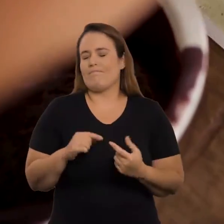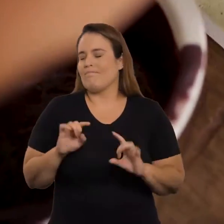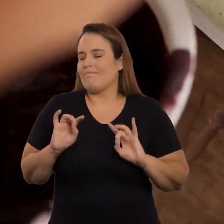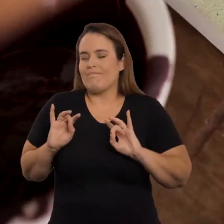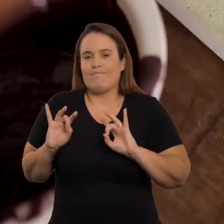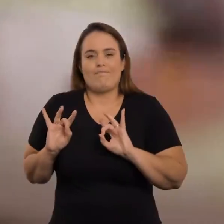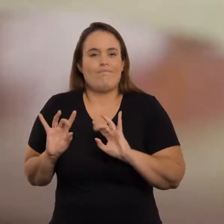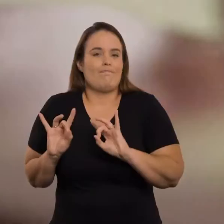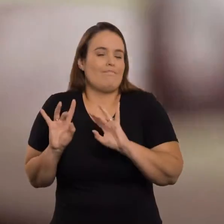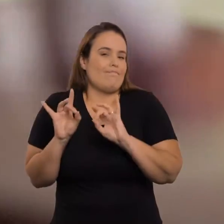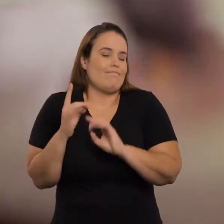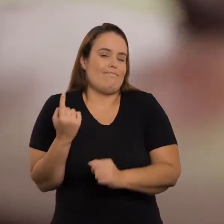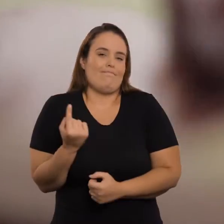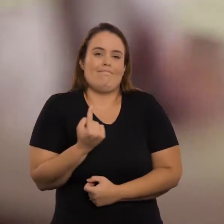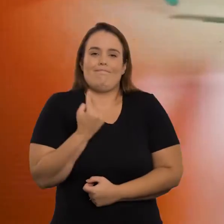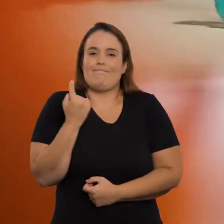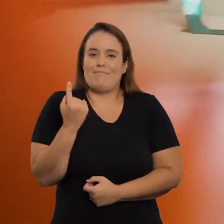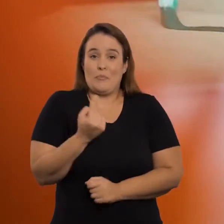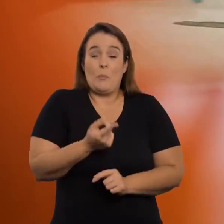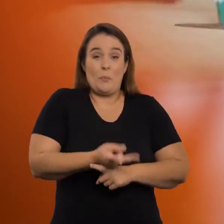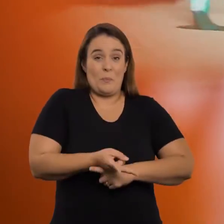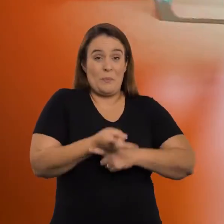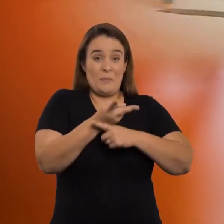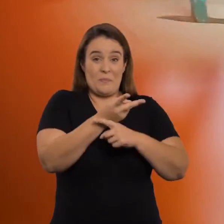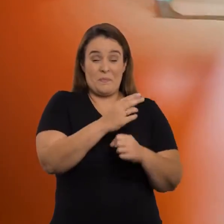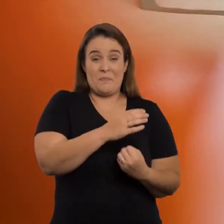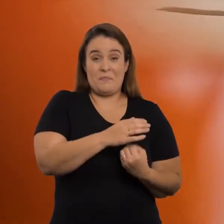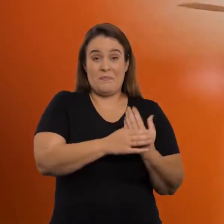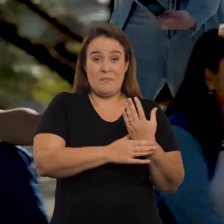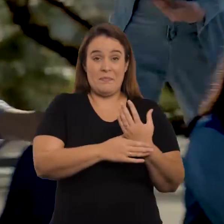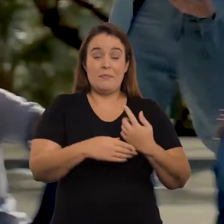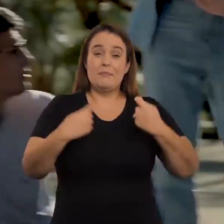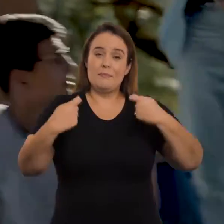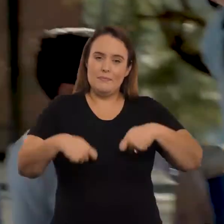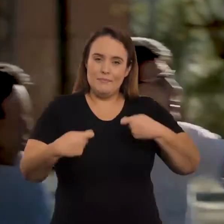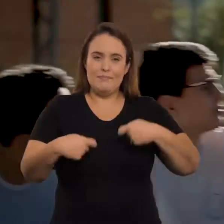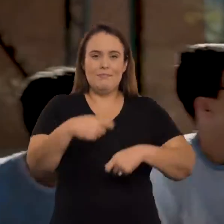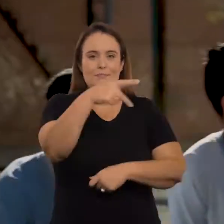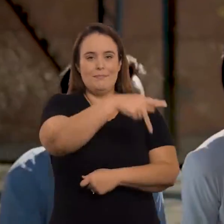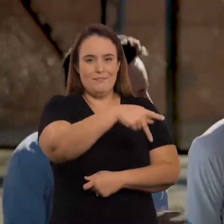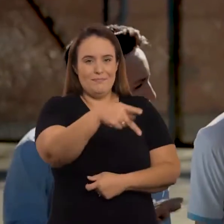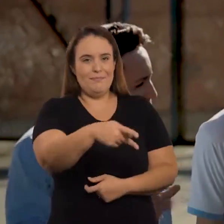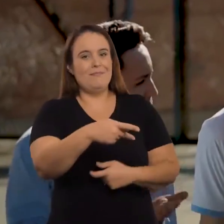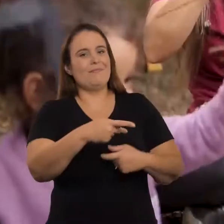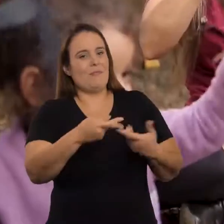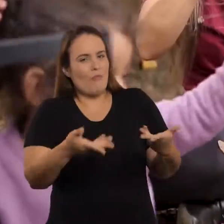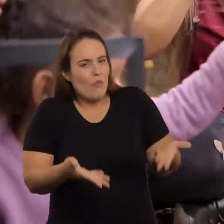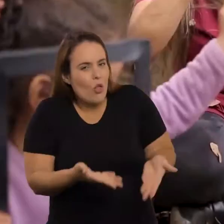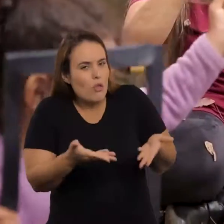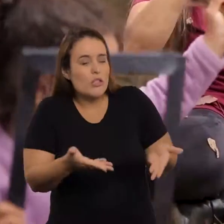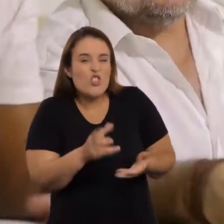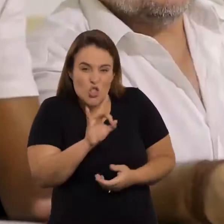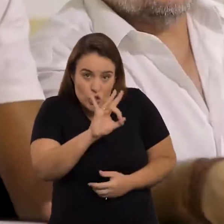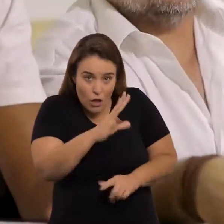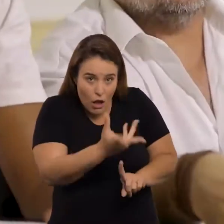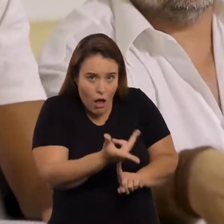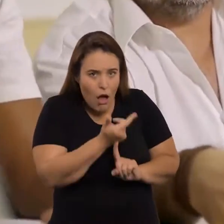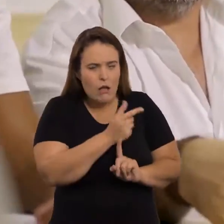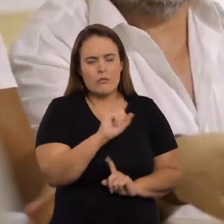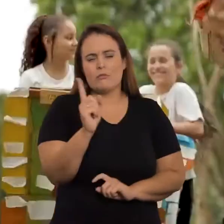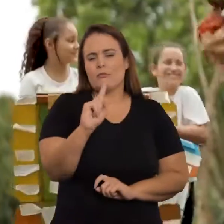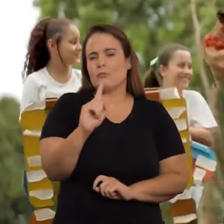ele cria esses prêmios. É necessário valorizar, sim, professores, não só de arte, mas valorizar todos